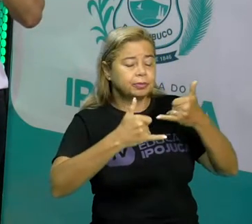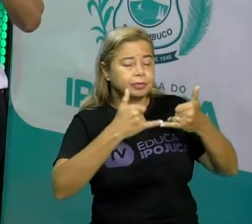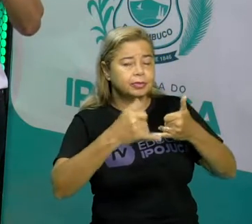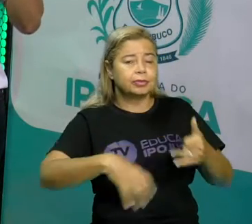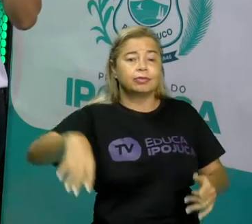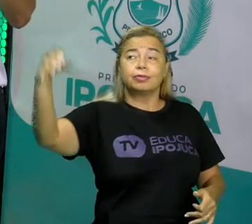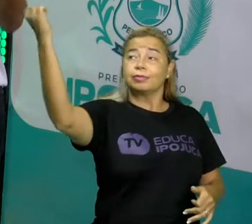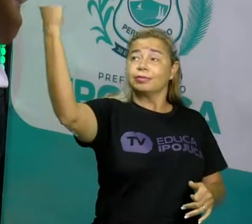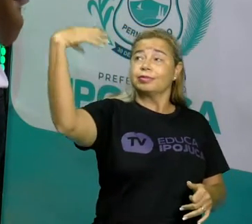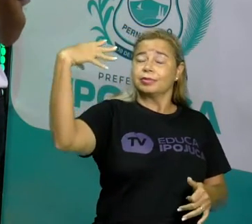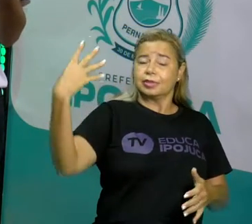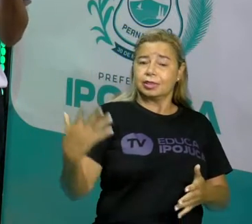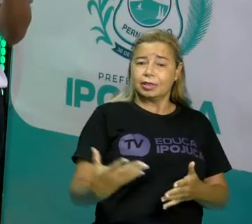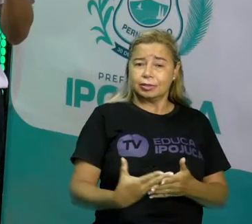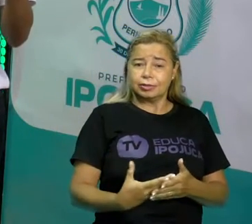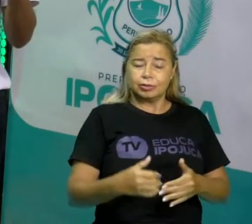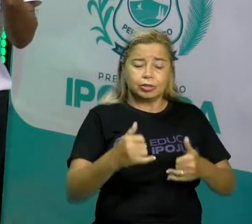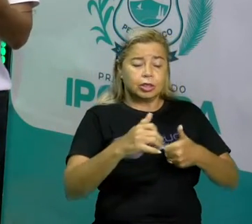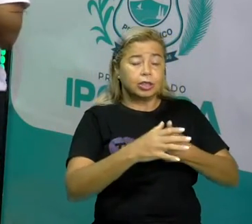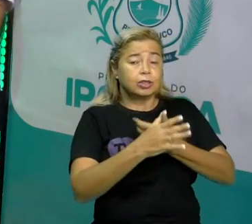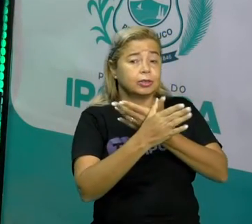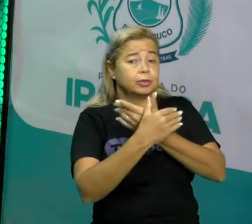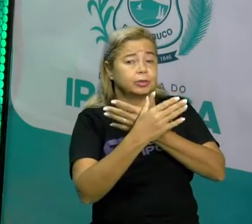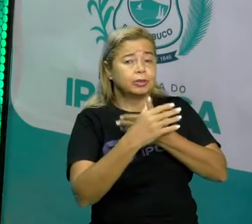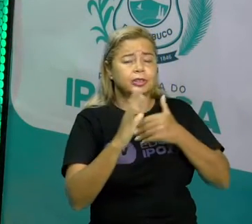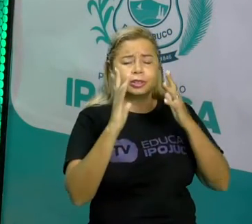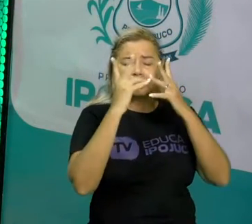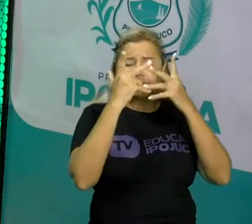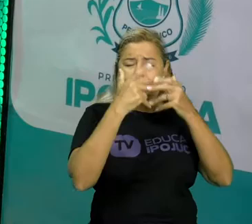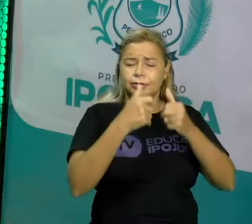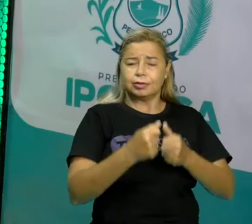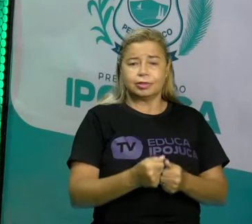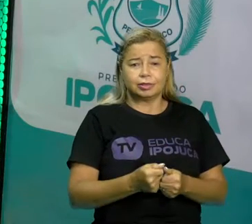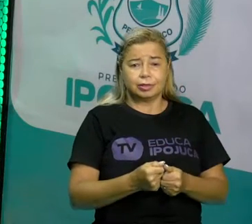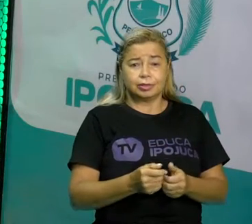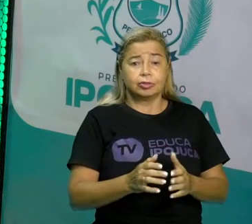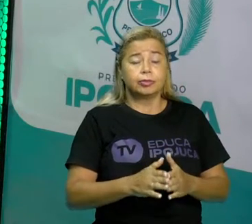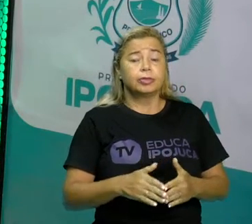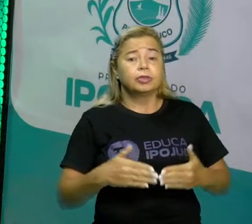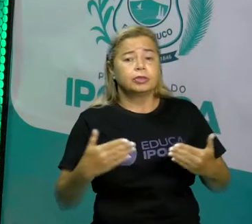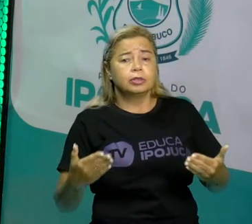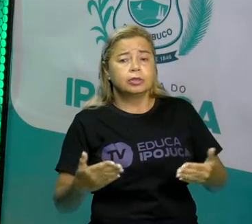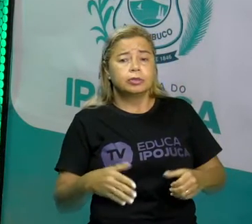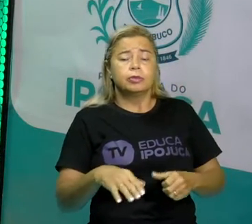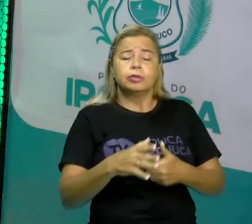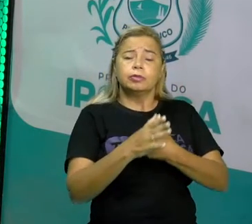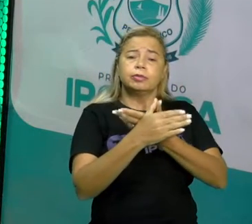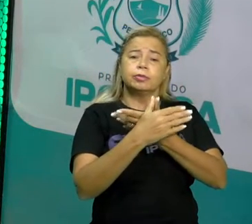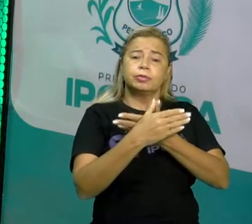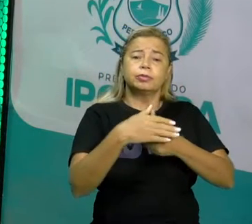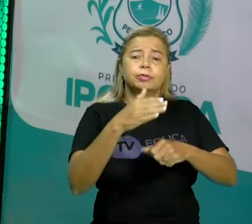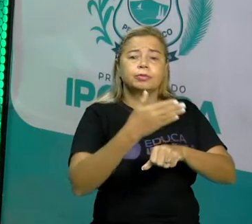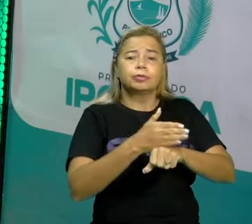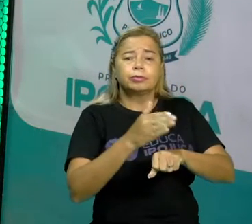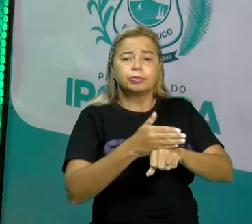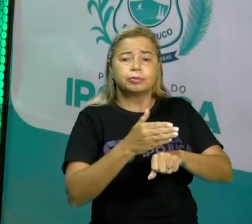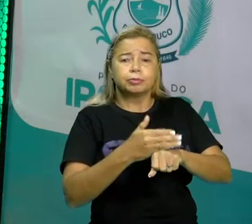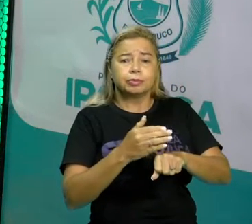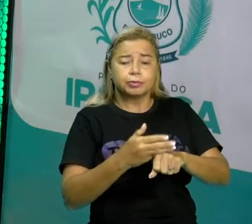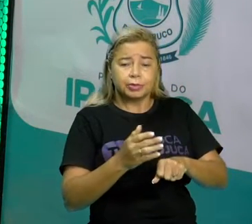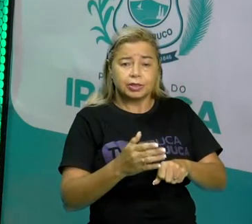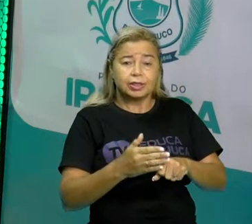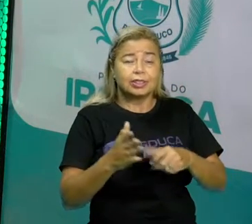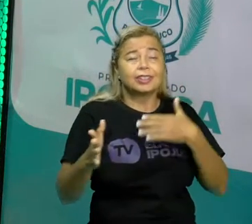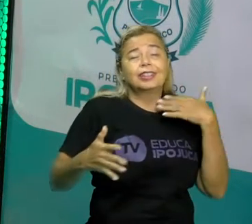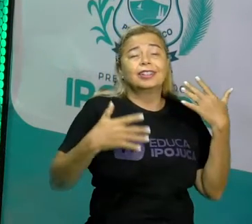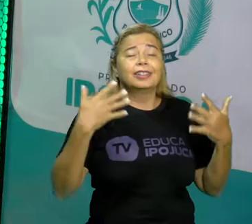nós vamos entender. As borboletas brancas são alegres e francas. Borboletas azuis